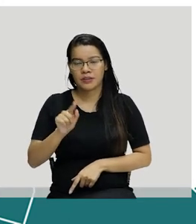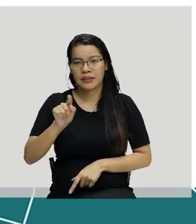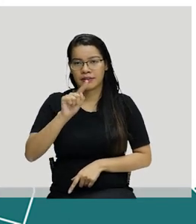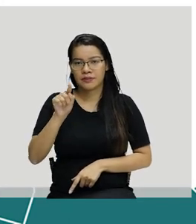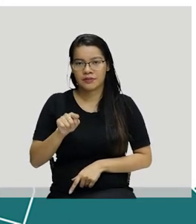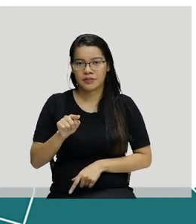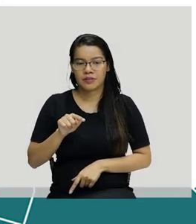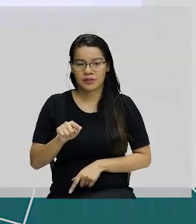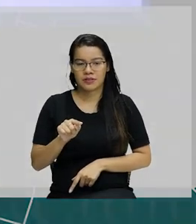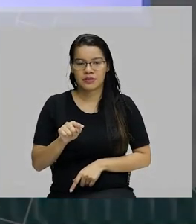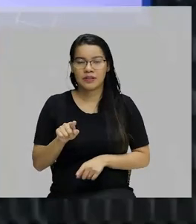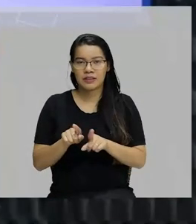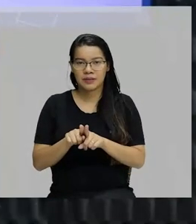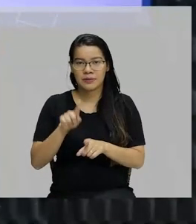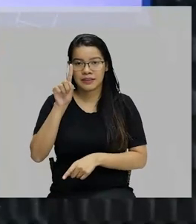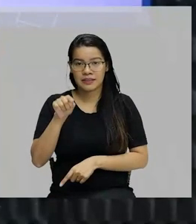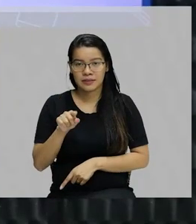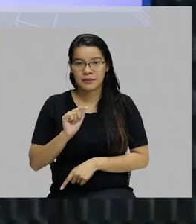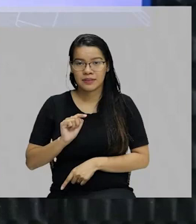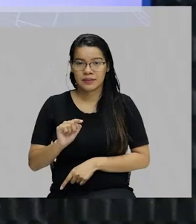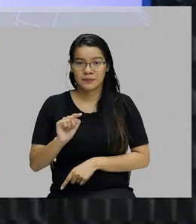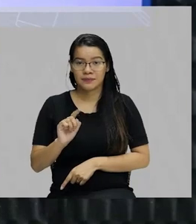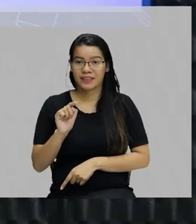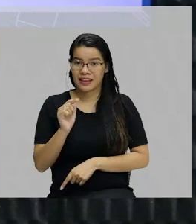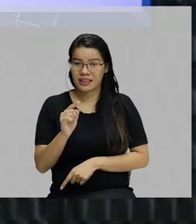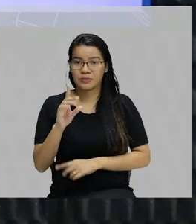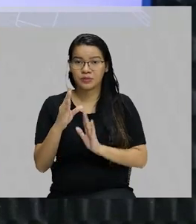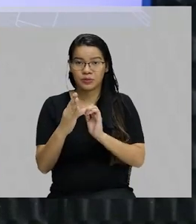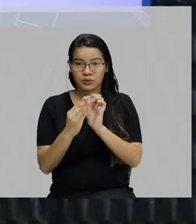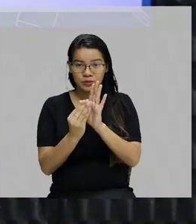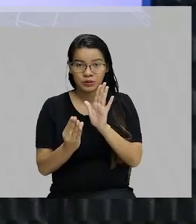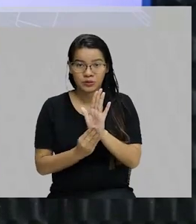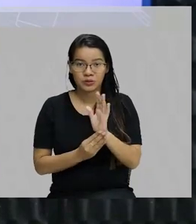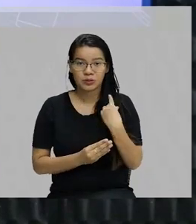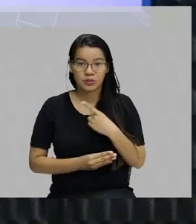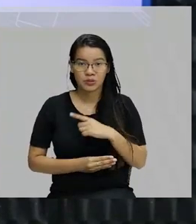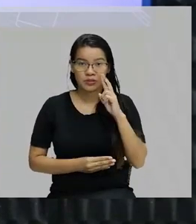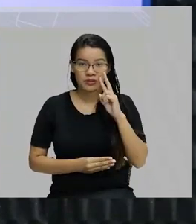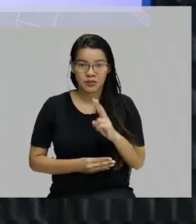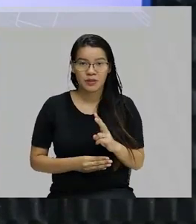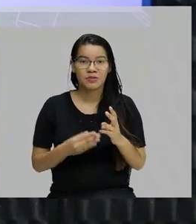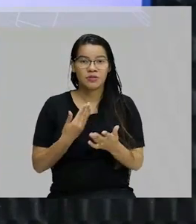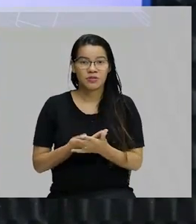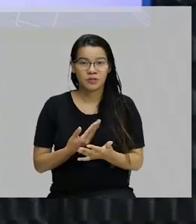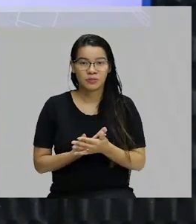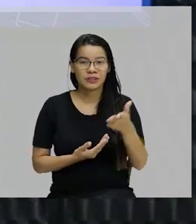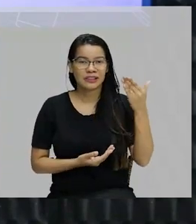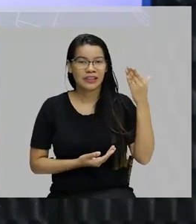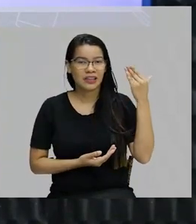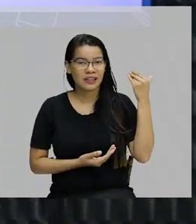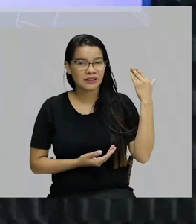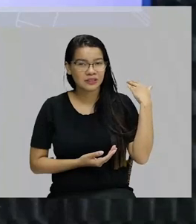conteúdo já nos acompanha desde o ensino fundamental Então você já tem contato com esses tipos de pontuação desde oens Ensino